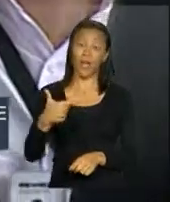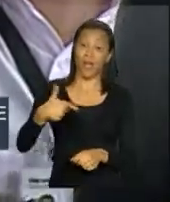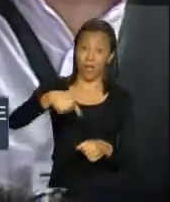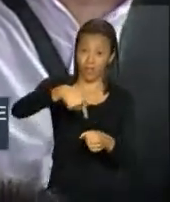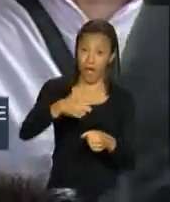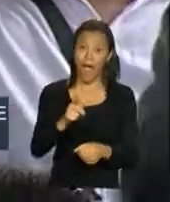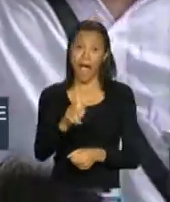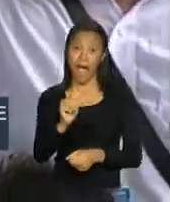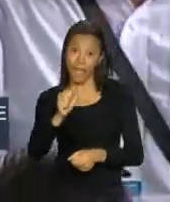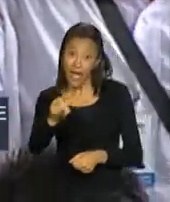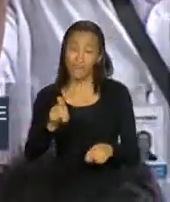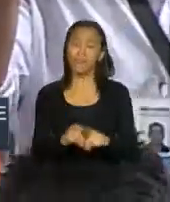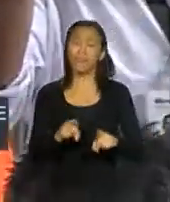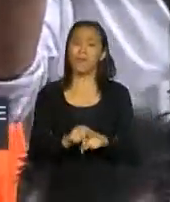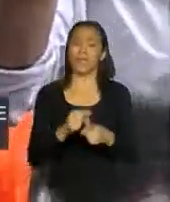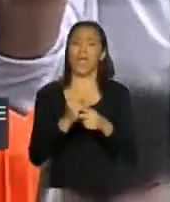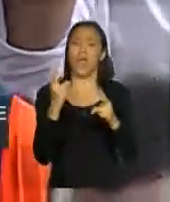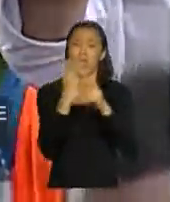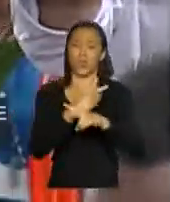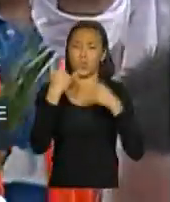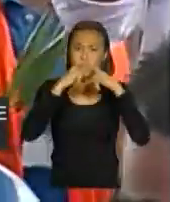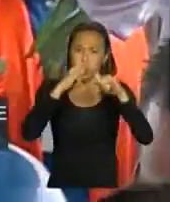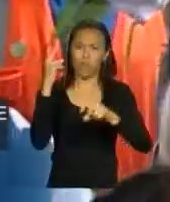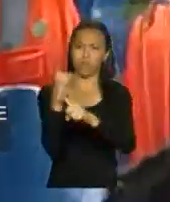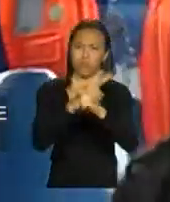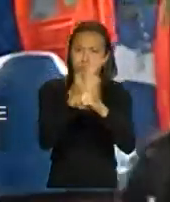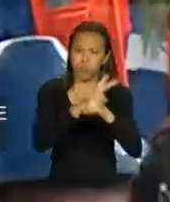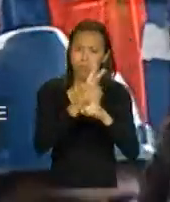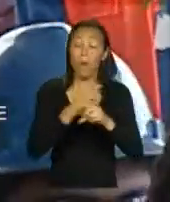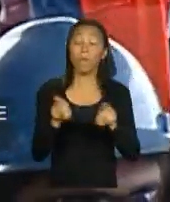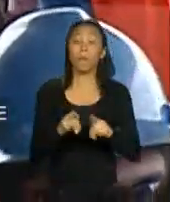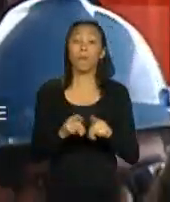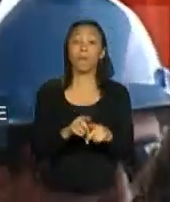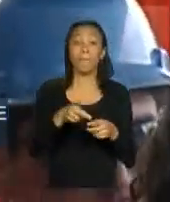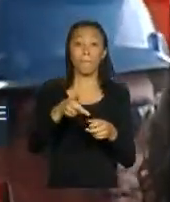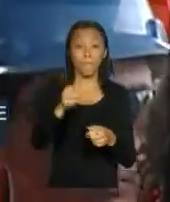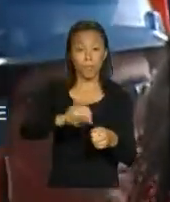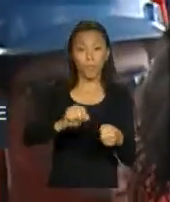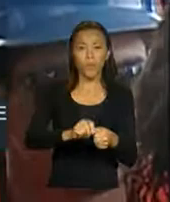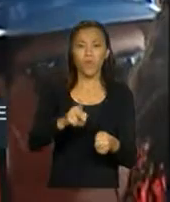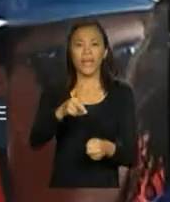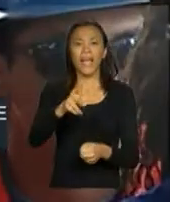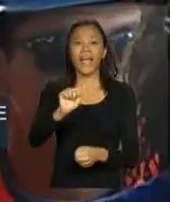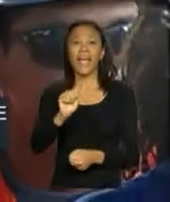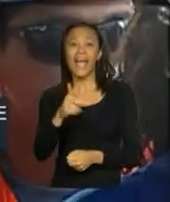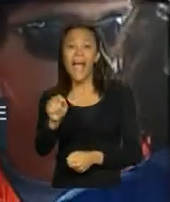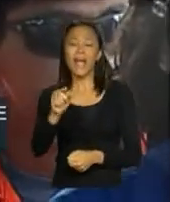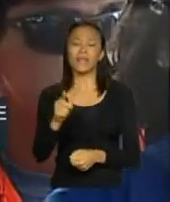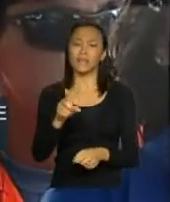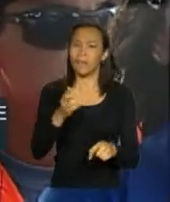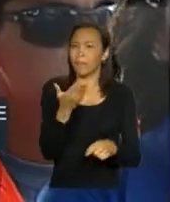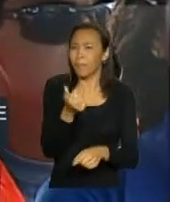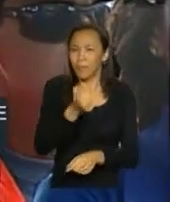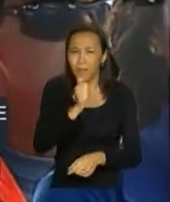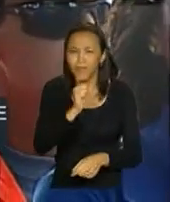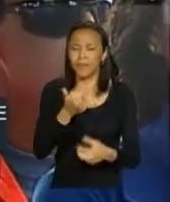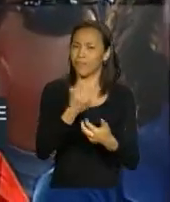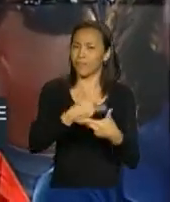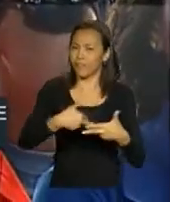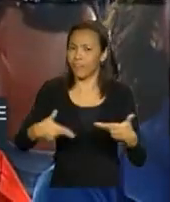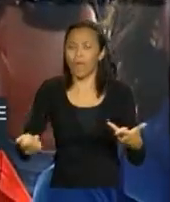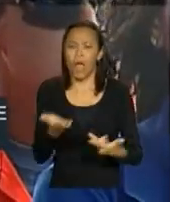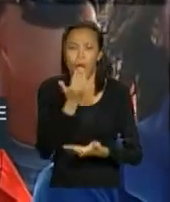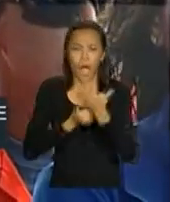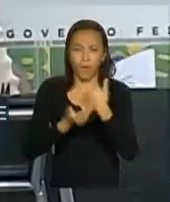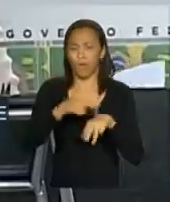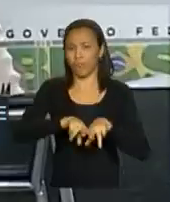energia eólica, produção de gás natural, bebidas e alimentos, centros de